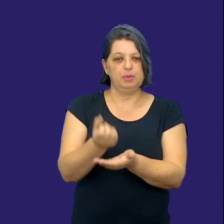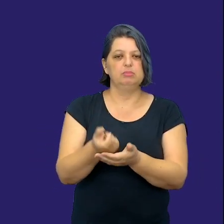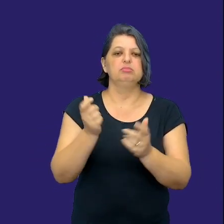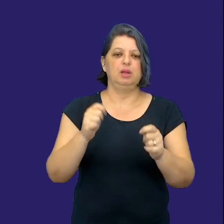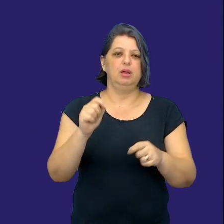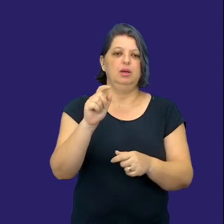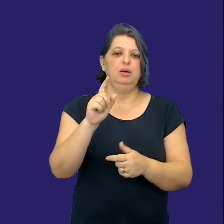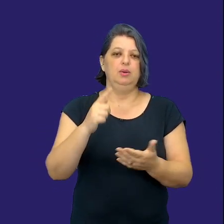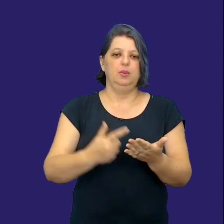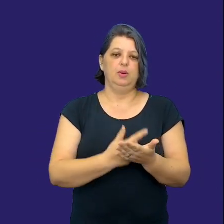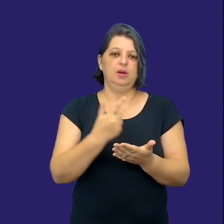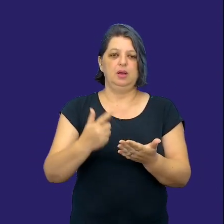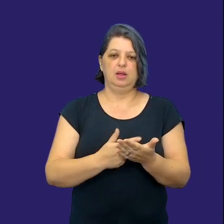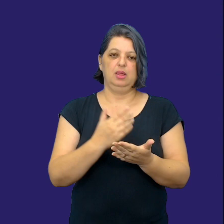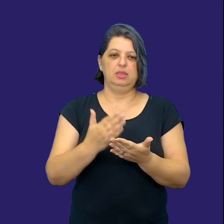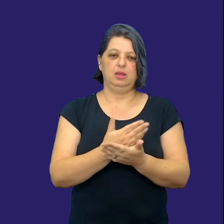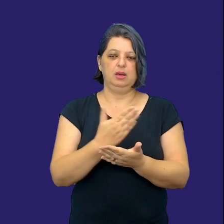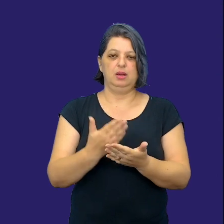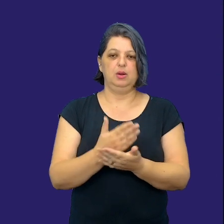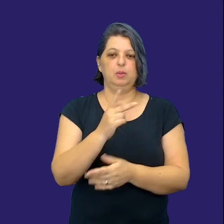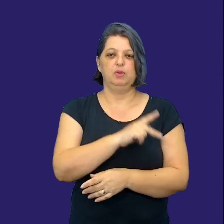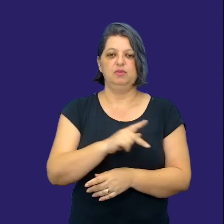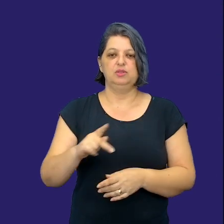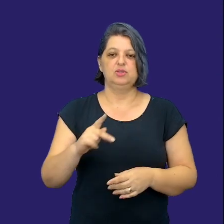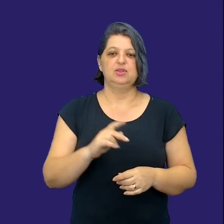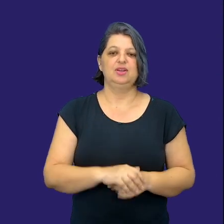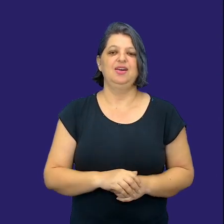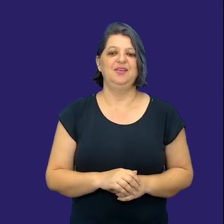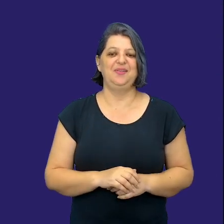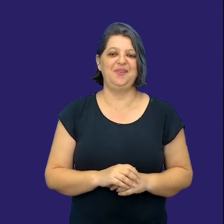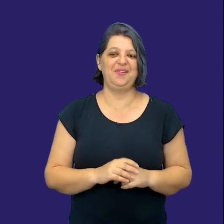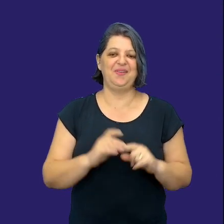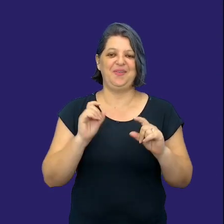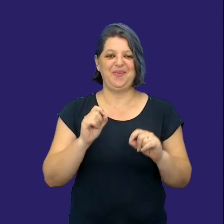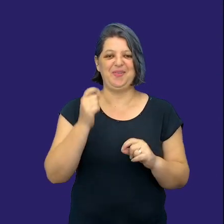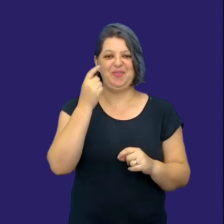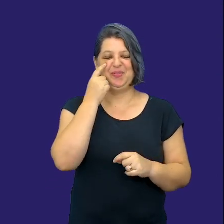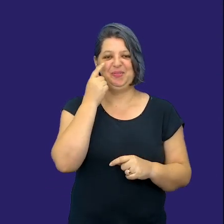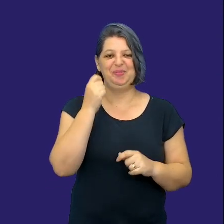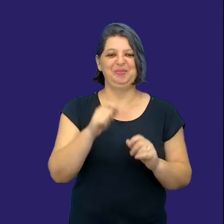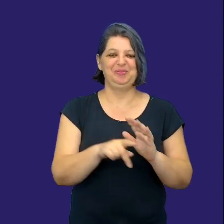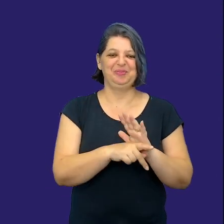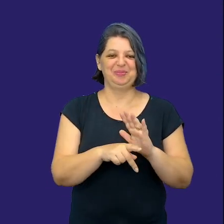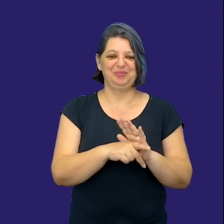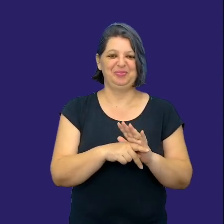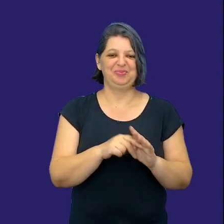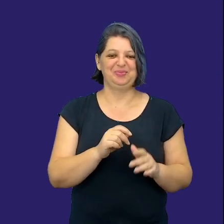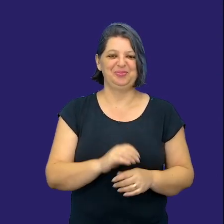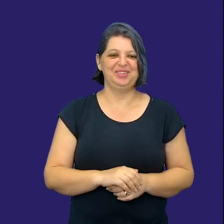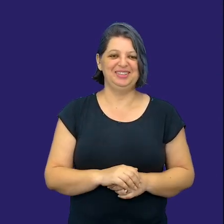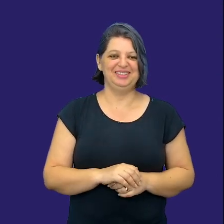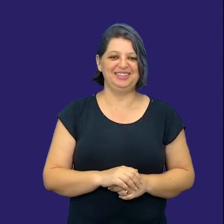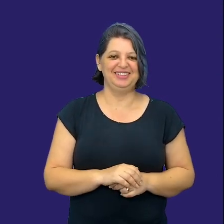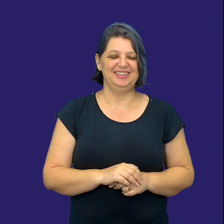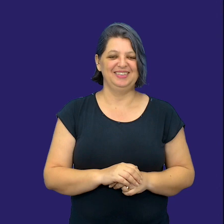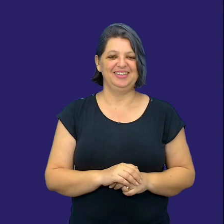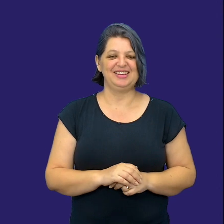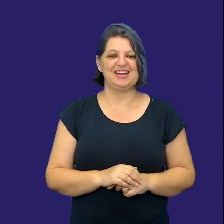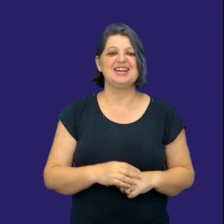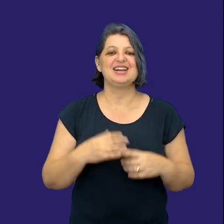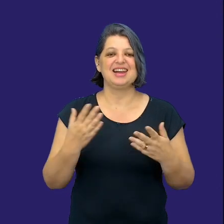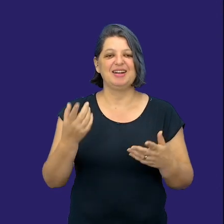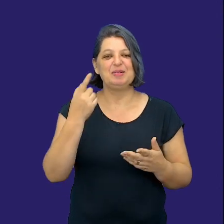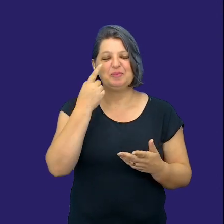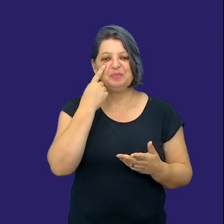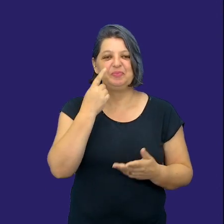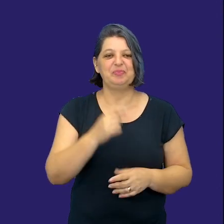do professor, o caderno do aluno, vale muito a pena a gente explorar esse material para a gente poder ter noção daquilo que a gente está falando, para a gente se